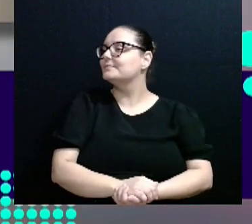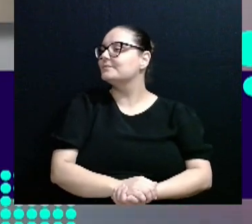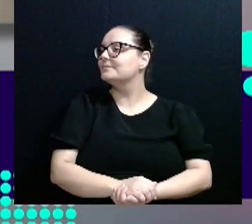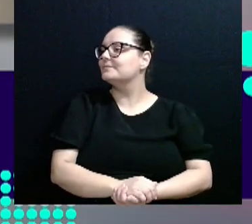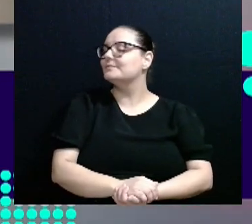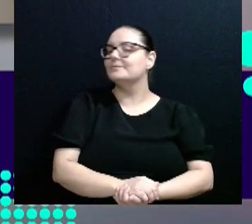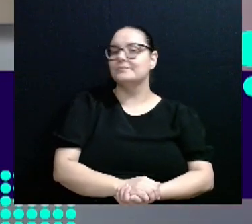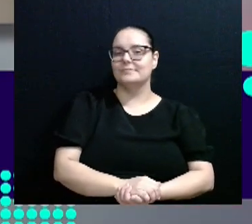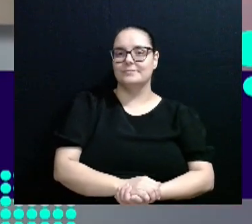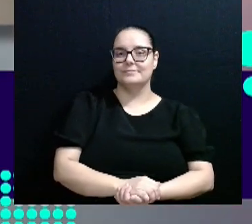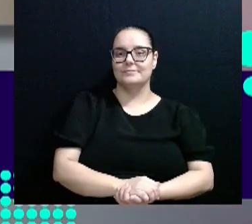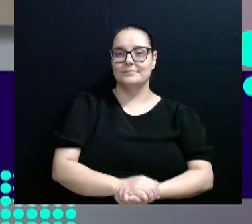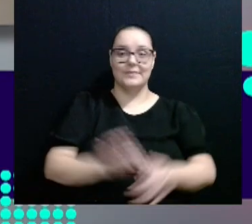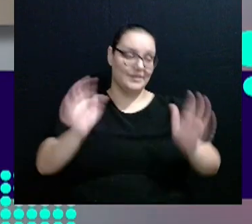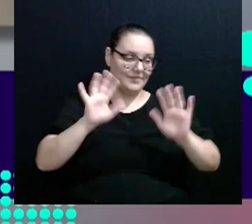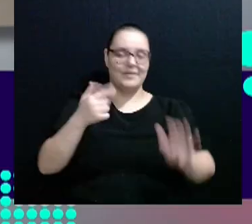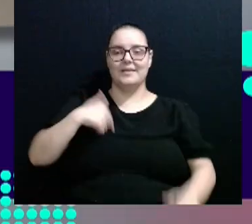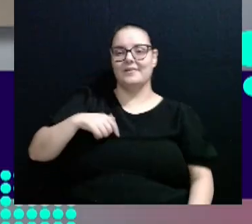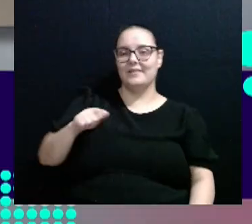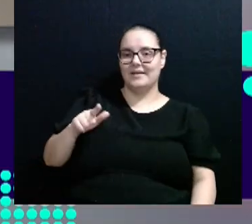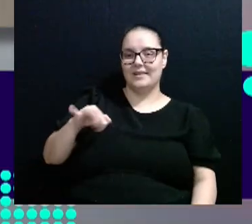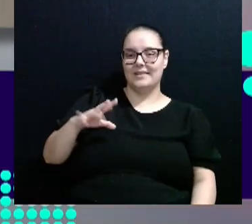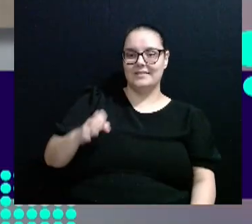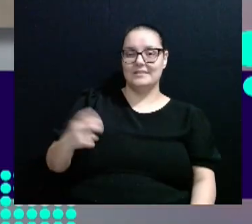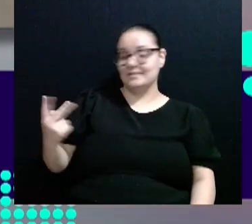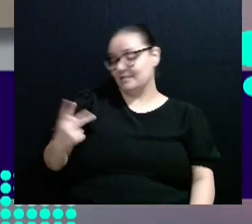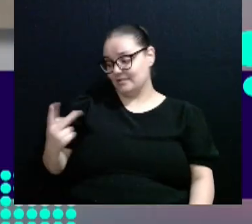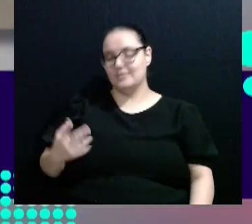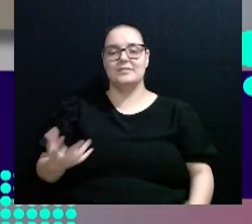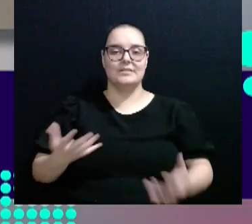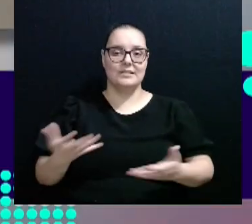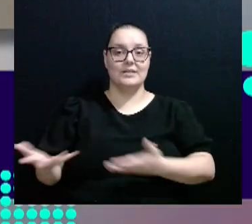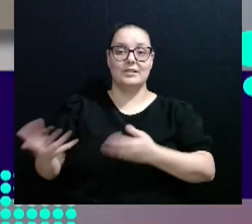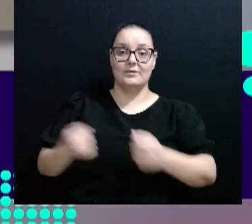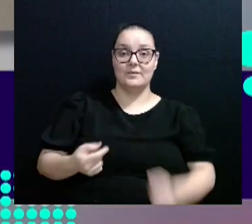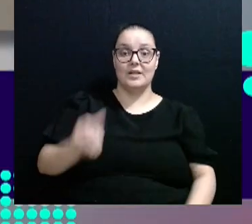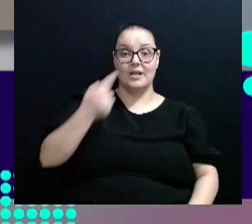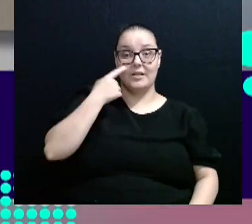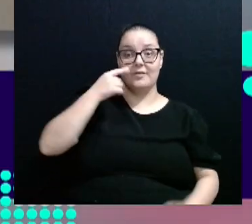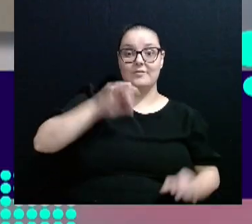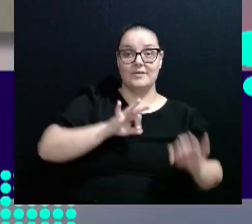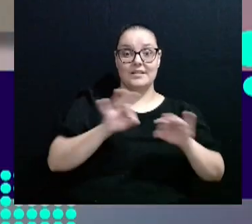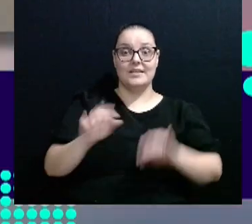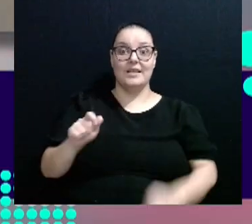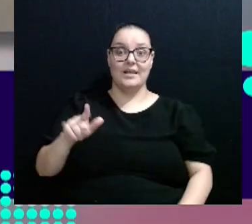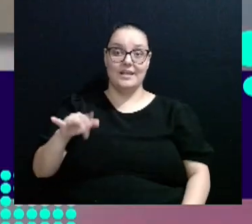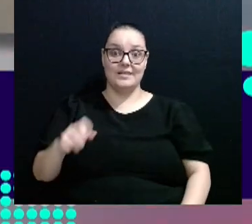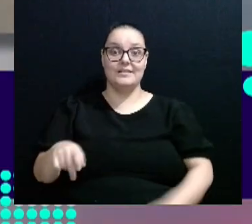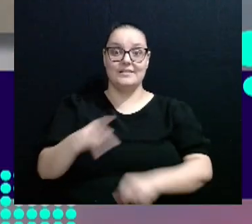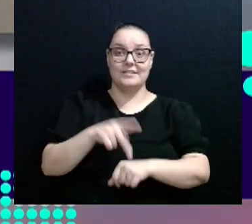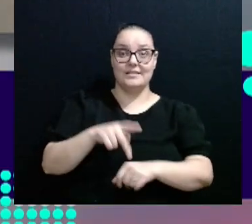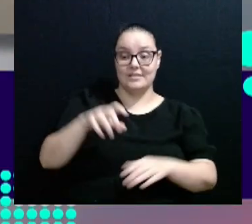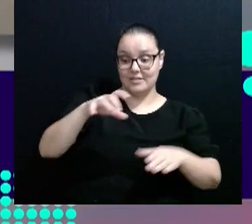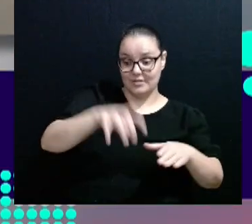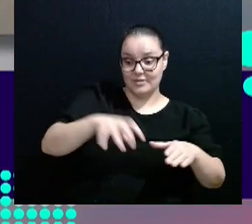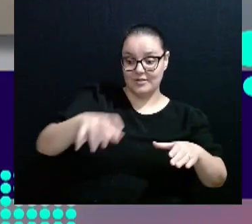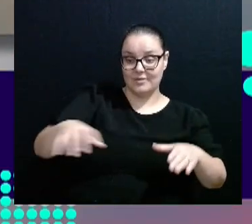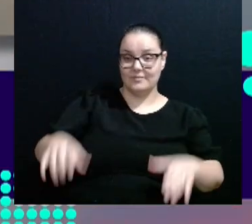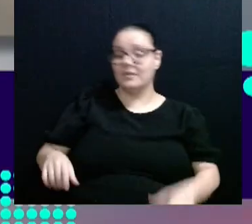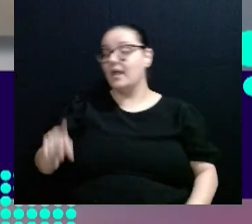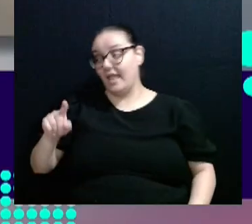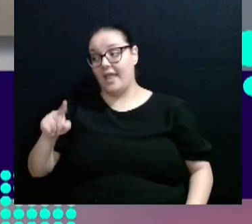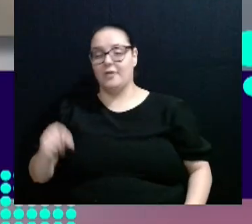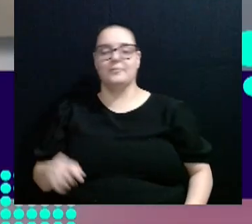Eu sou a Alice e a gente quer convidar vocês para virem assistir o espetáculo Alice no País das Hortaliças, que vai abrir a campanha